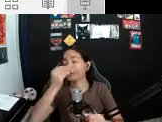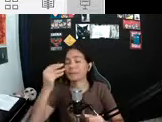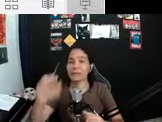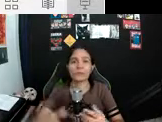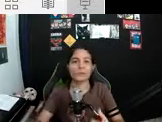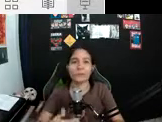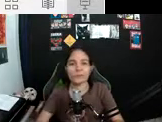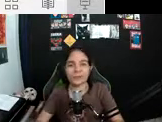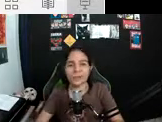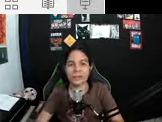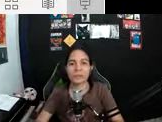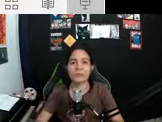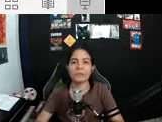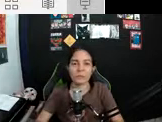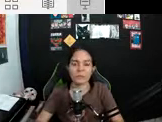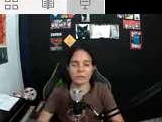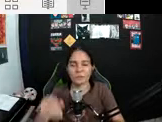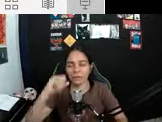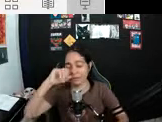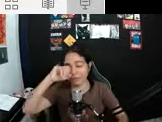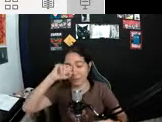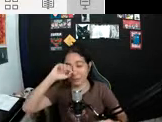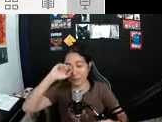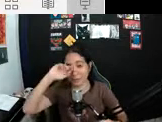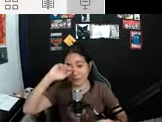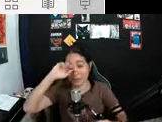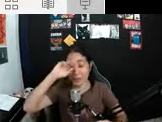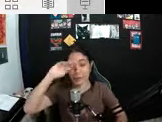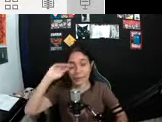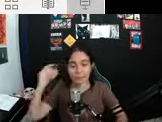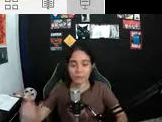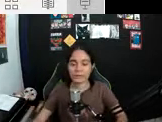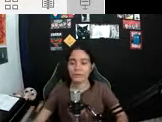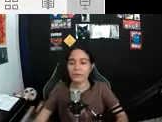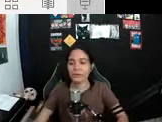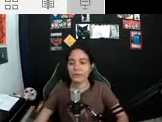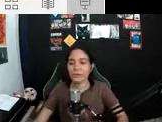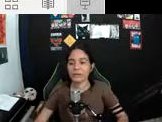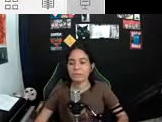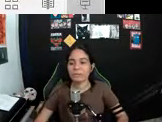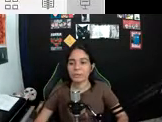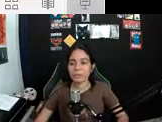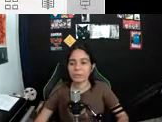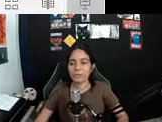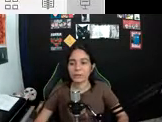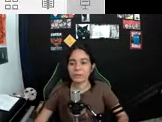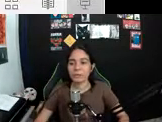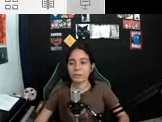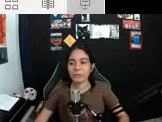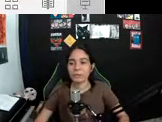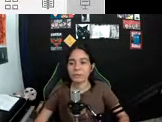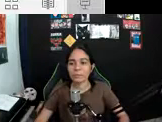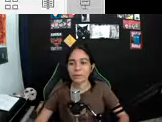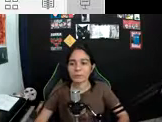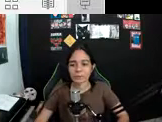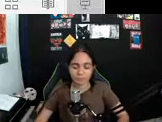deveres, tanto do paciente quanto do profissional de enfermagem, e é importante que vocês tenham